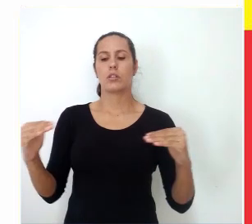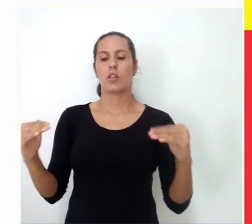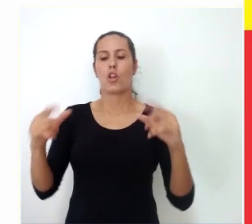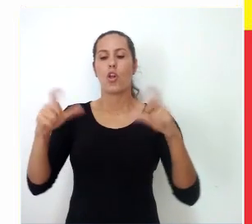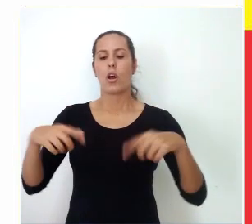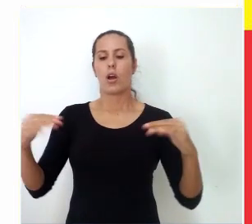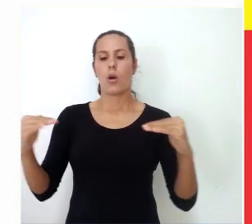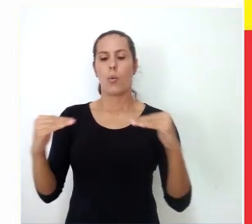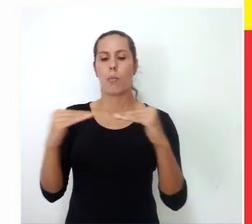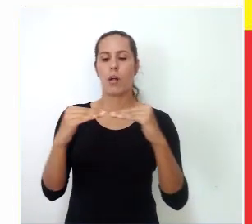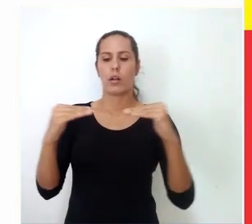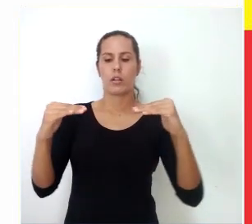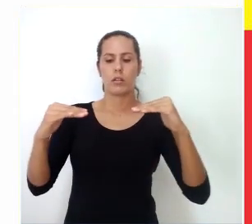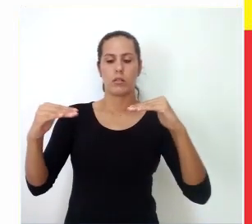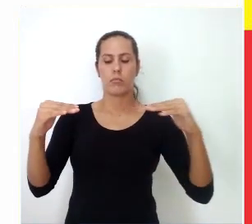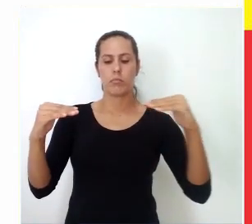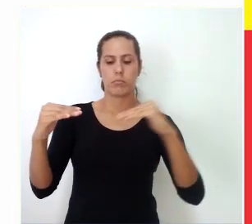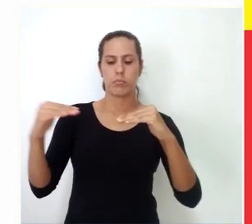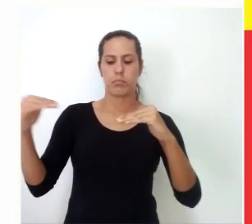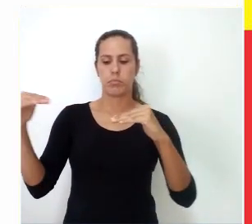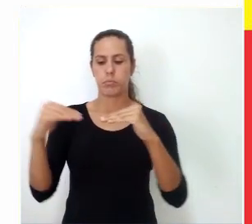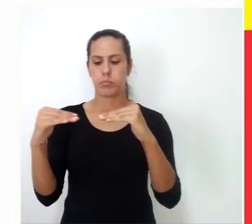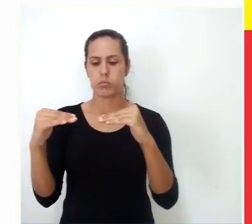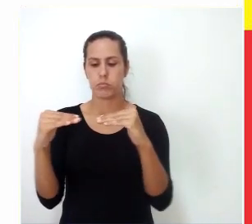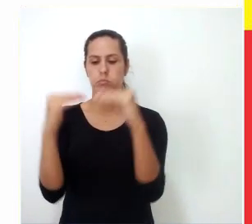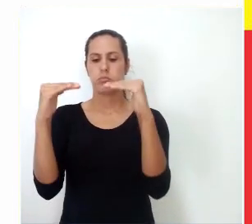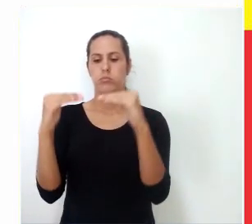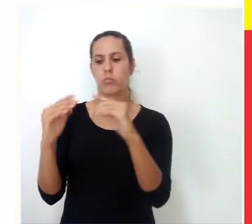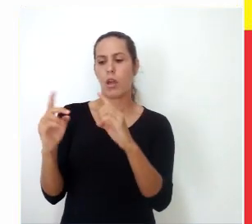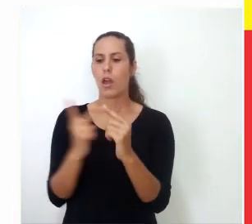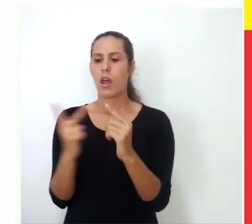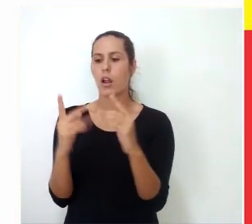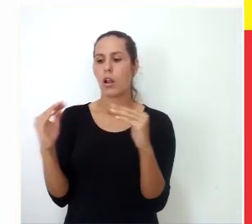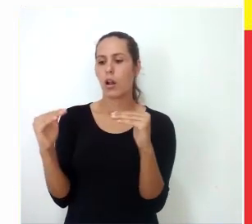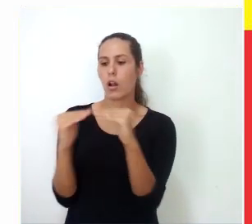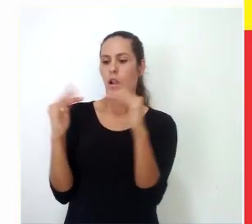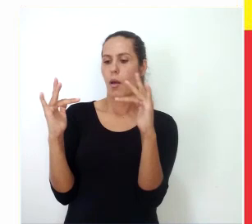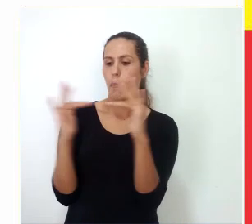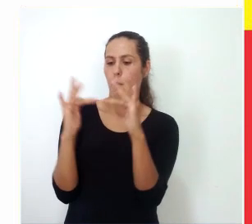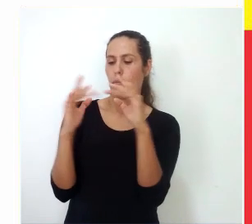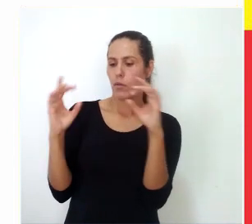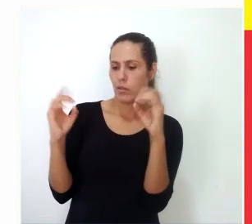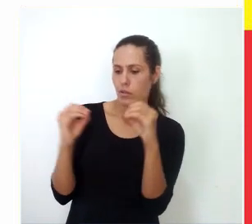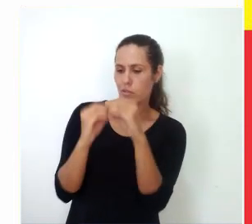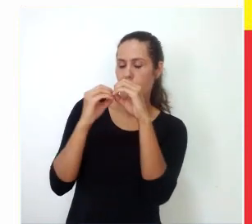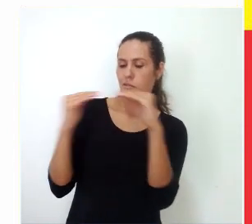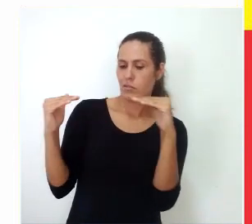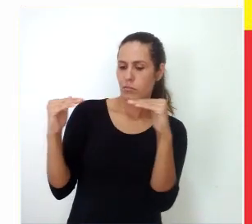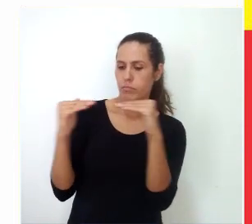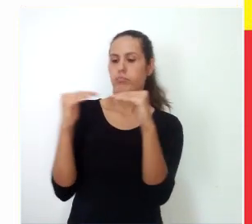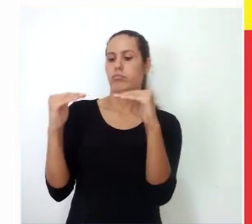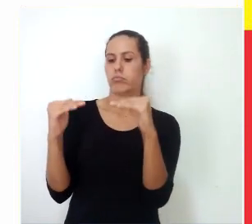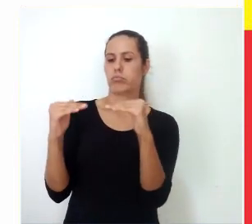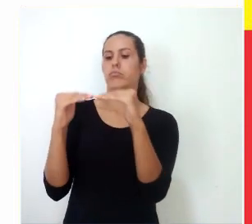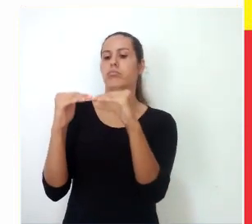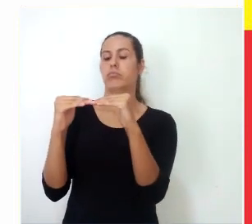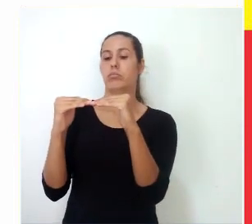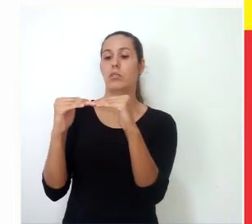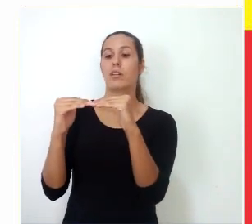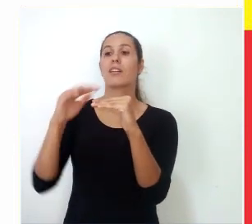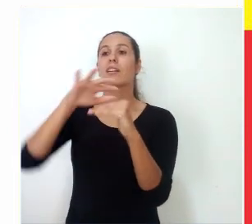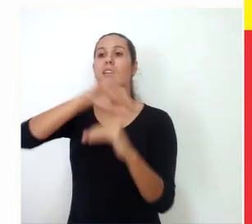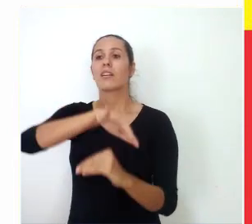das placas que vão ocorrer fenômenos que, consequentemente,